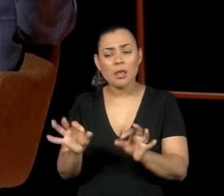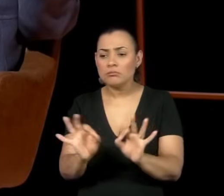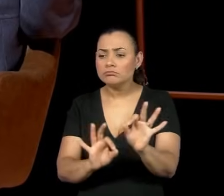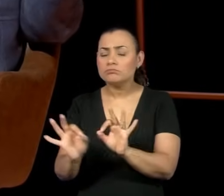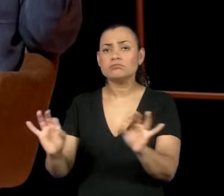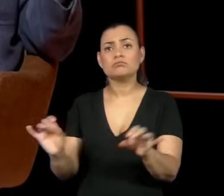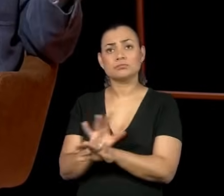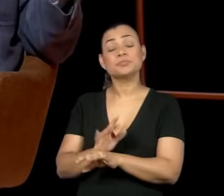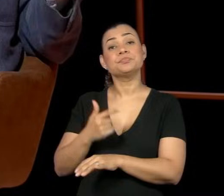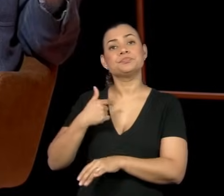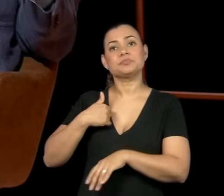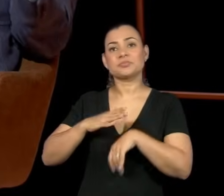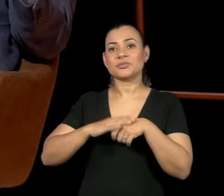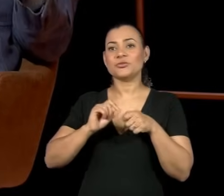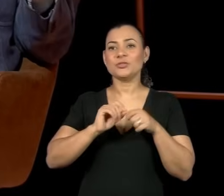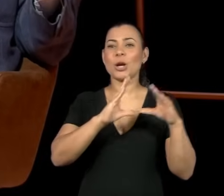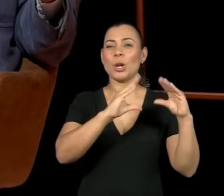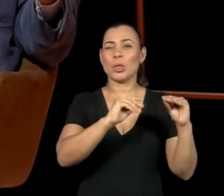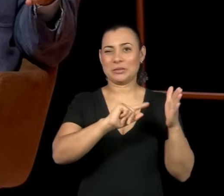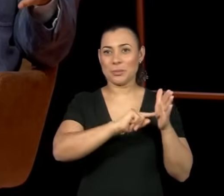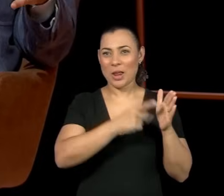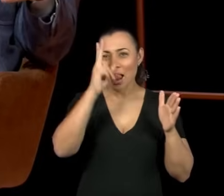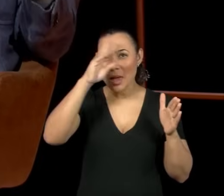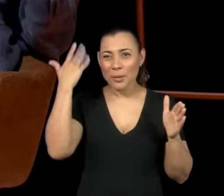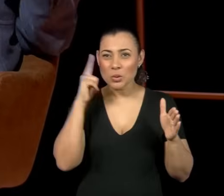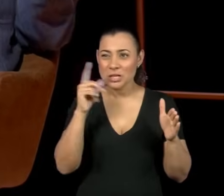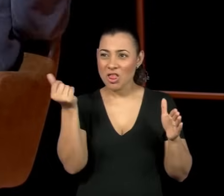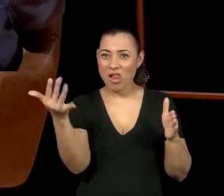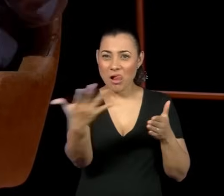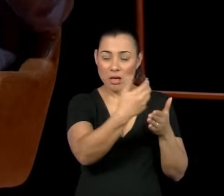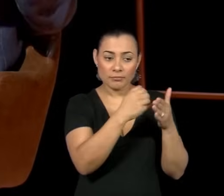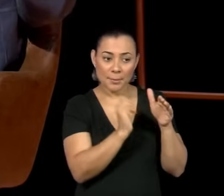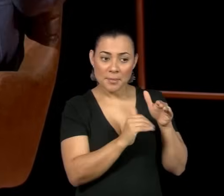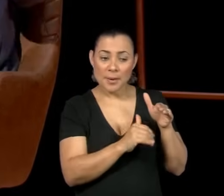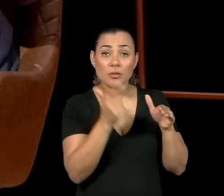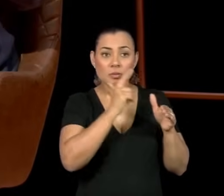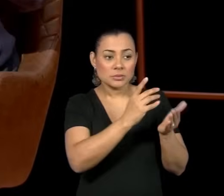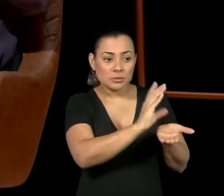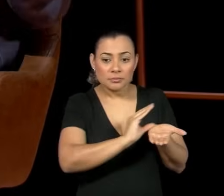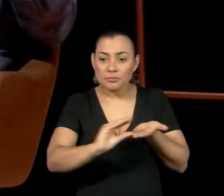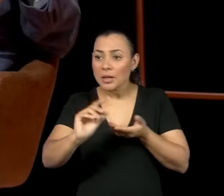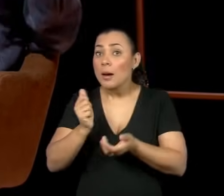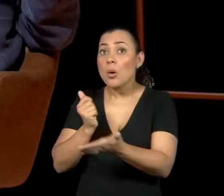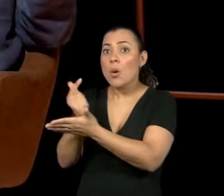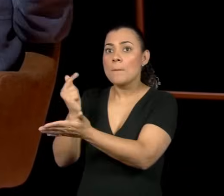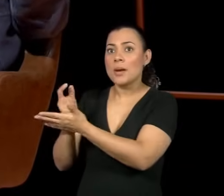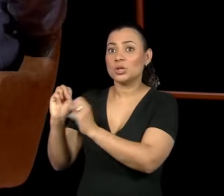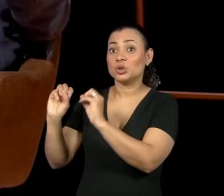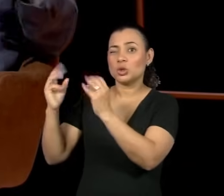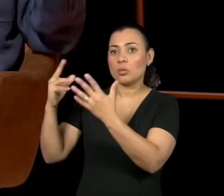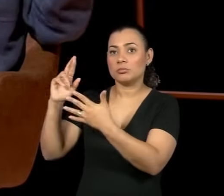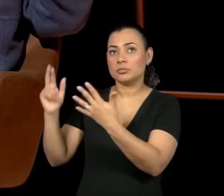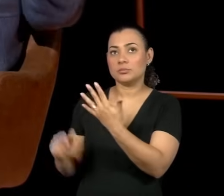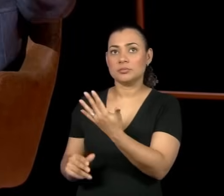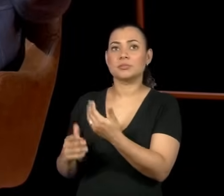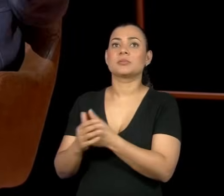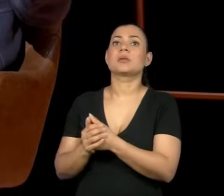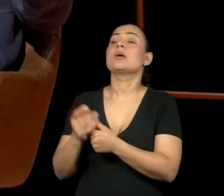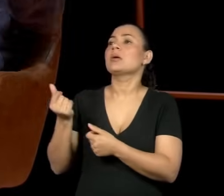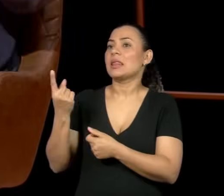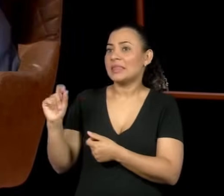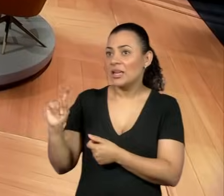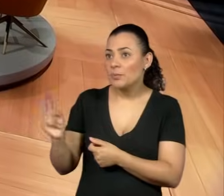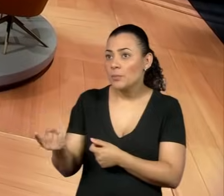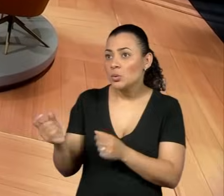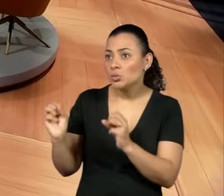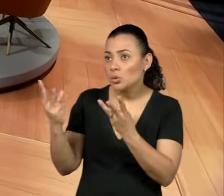como eu tinha feito uma noite em Buenos Aires, eu estava capitalizado, comecei a adiantar e comprar os shows deles. 150. Quanto ganha? 10 mil por